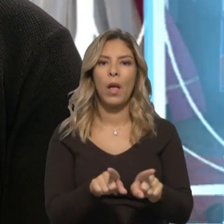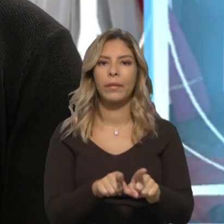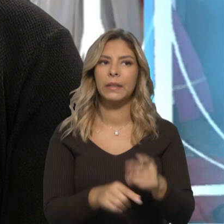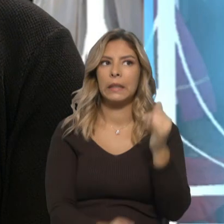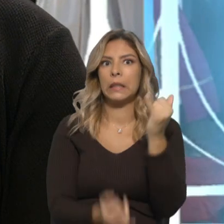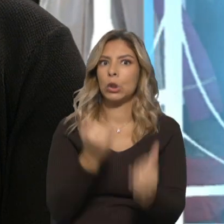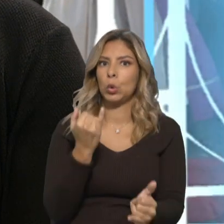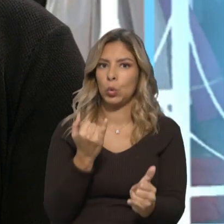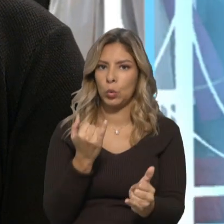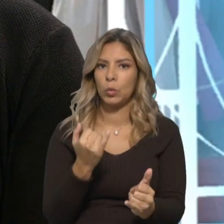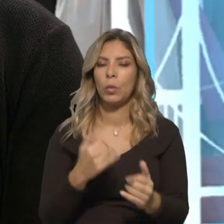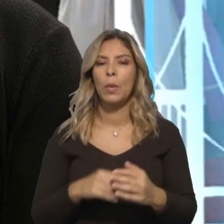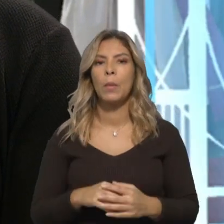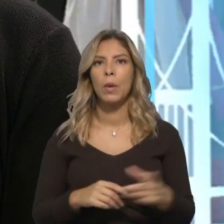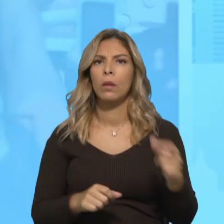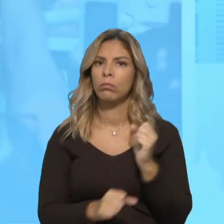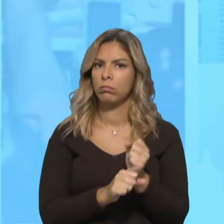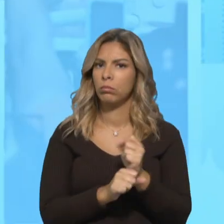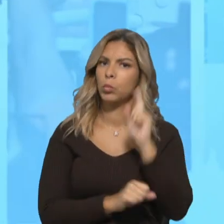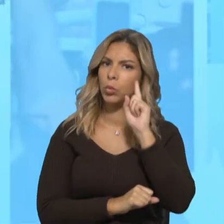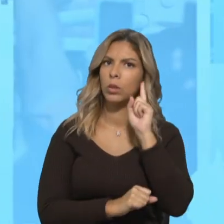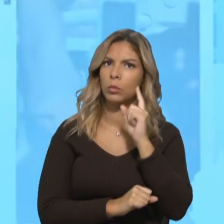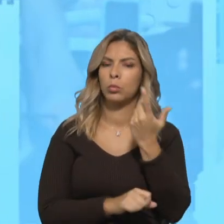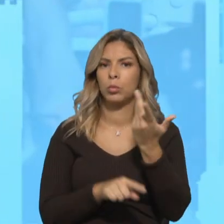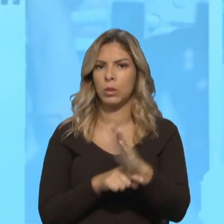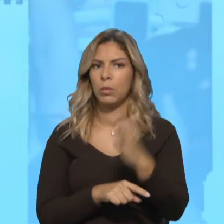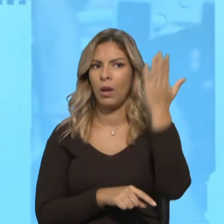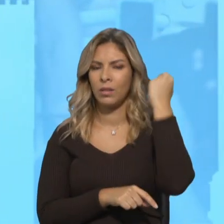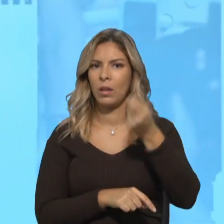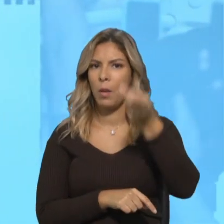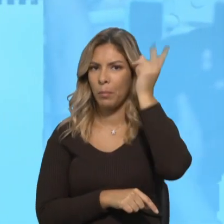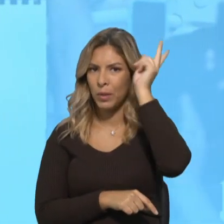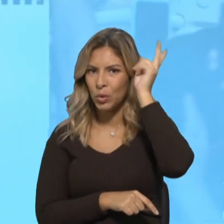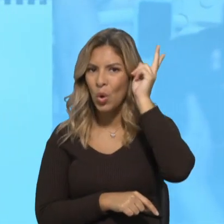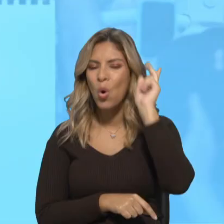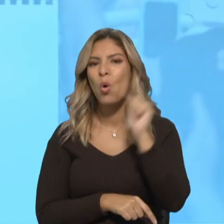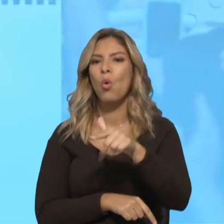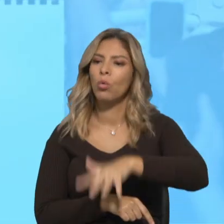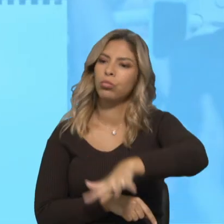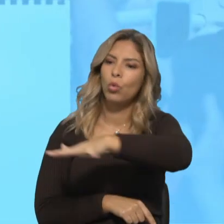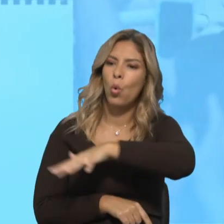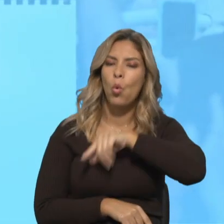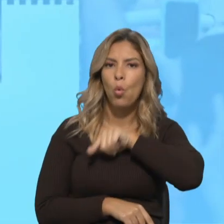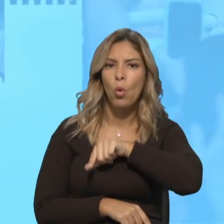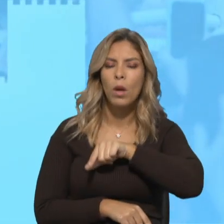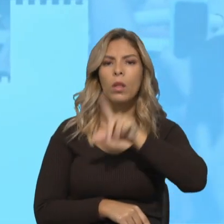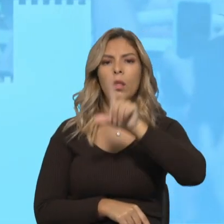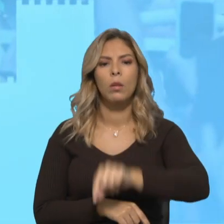risco. Eu recordo que tem um trabalho importante, por exemplo, na Amazónia, onde há muitos interesses envolvidos e noutras regiões do